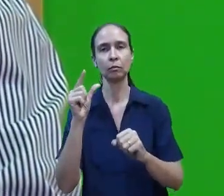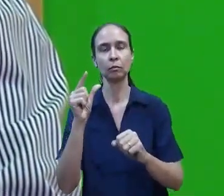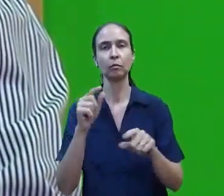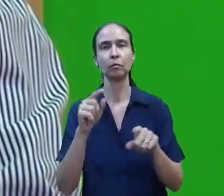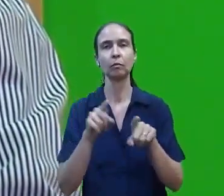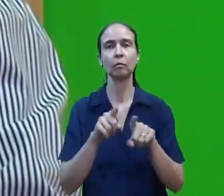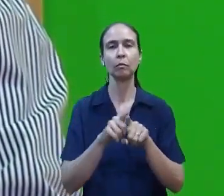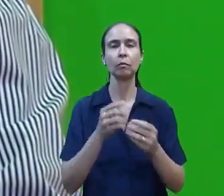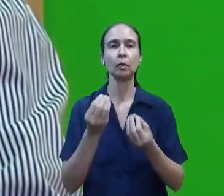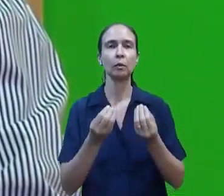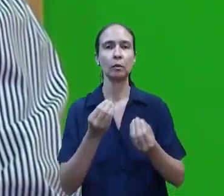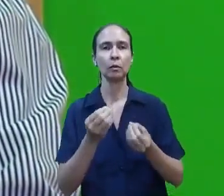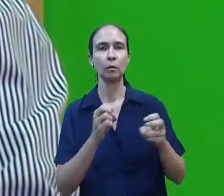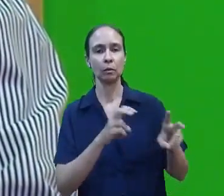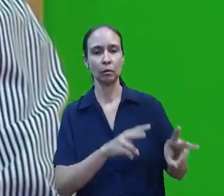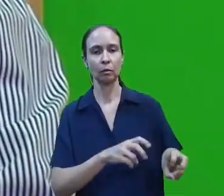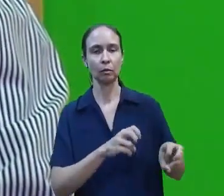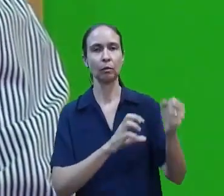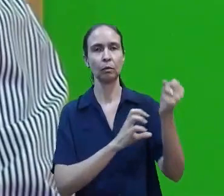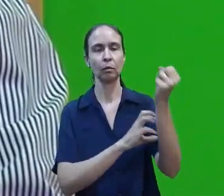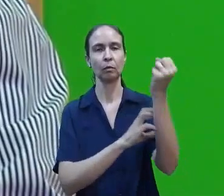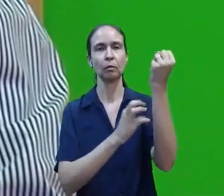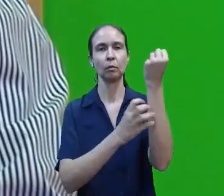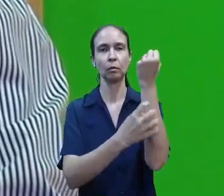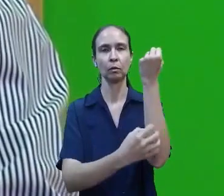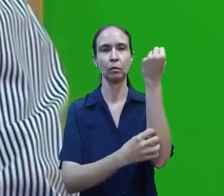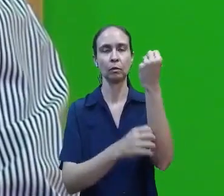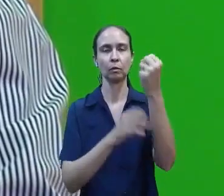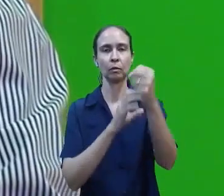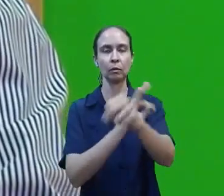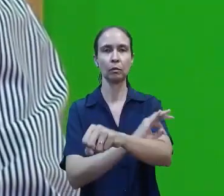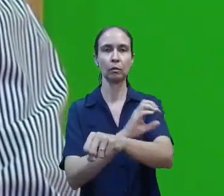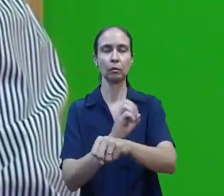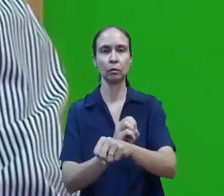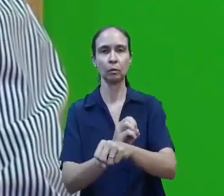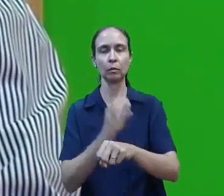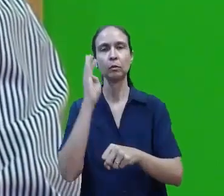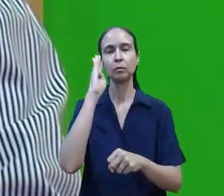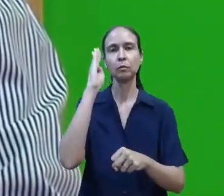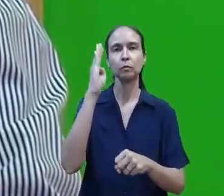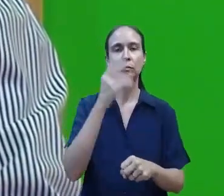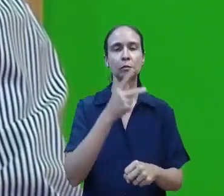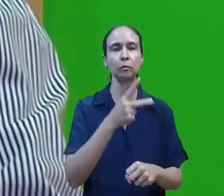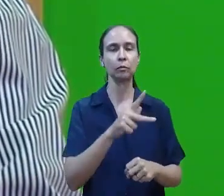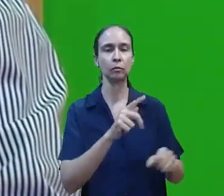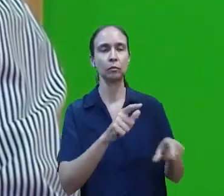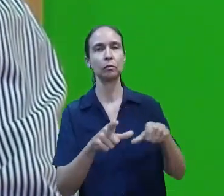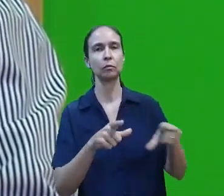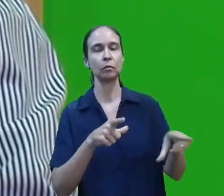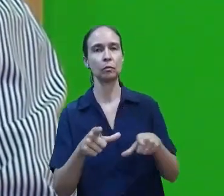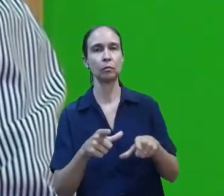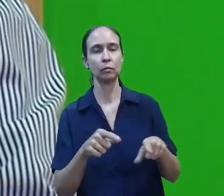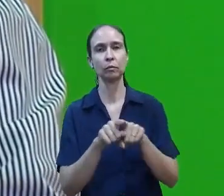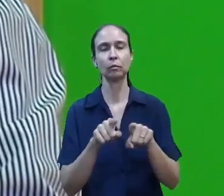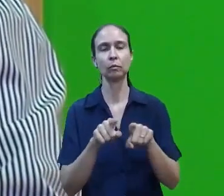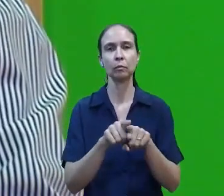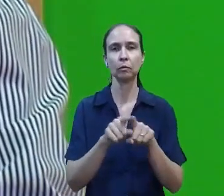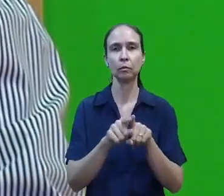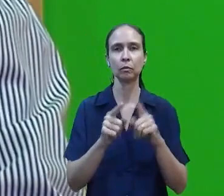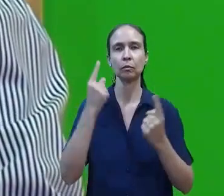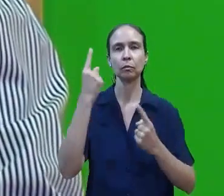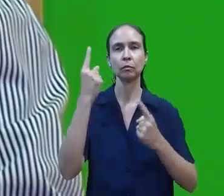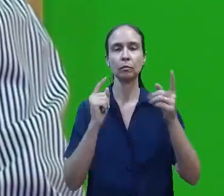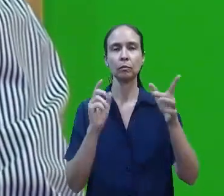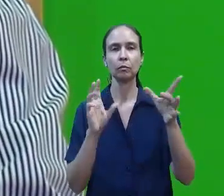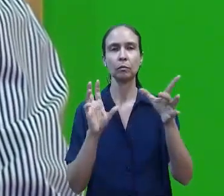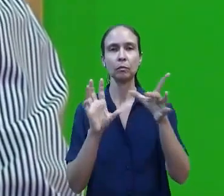realidade da cultura do abacaxi aqui no nosso estado. Especialmente esse trabalho magnífico que é feito aqui, que é a produção integrada de abacaxi,